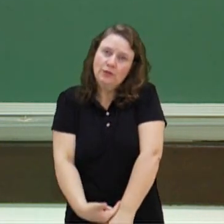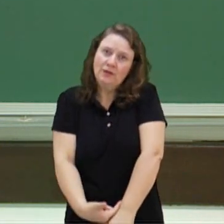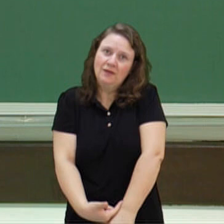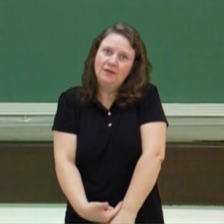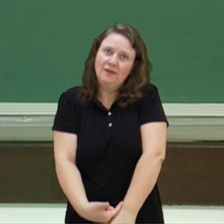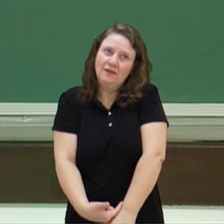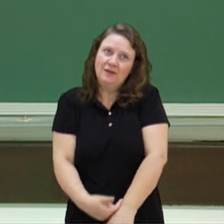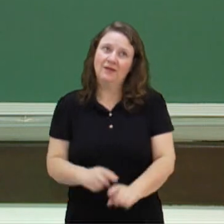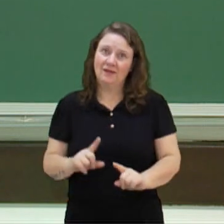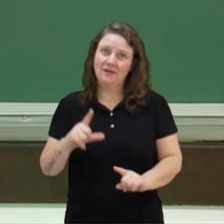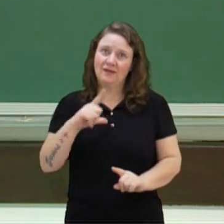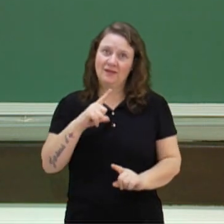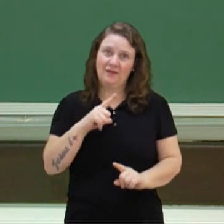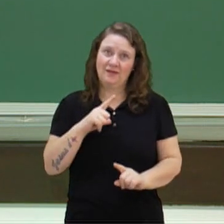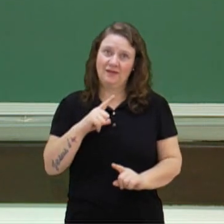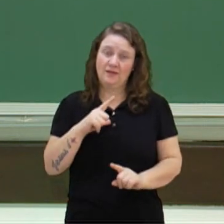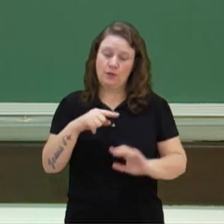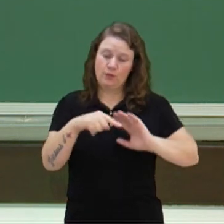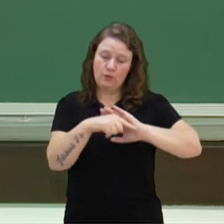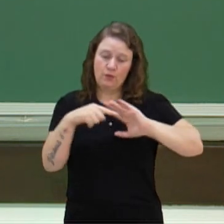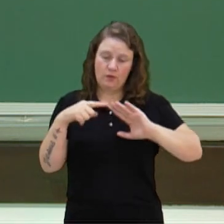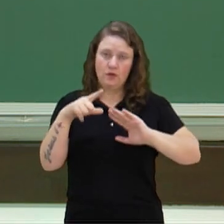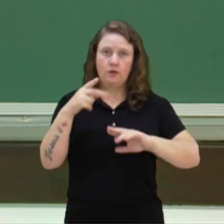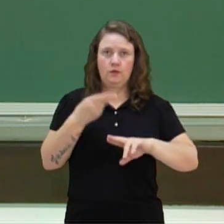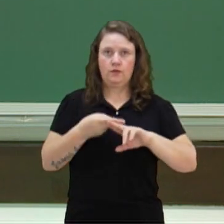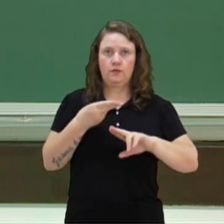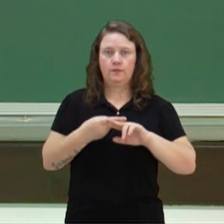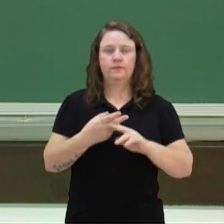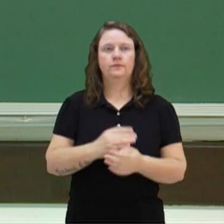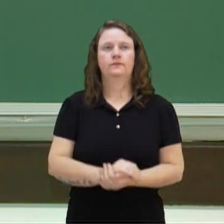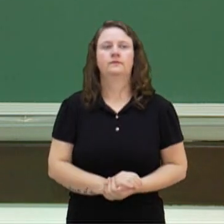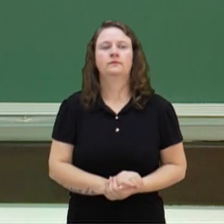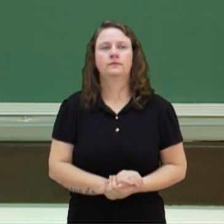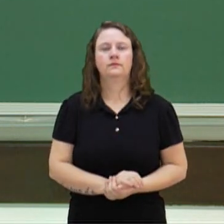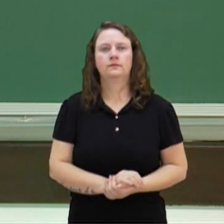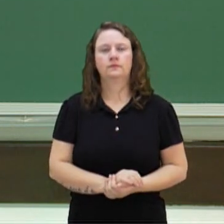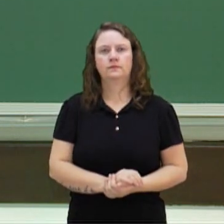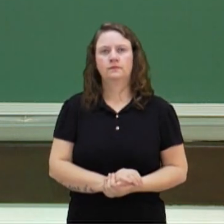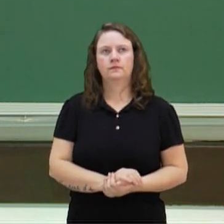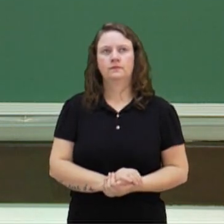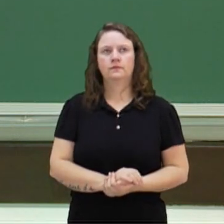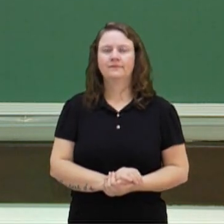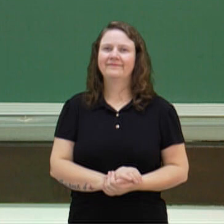esse é o mal que usa o hífen. Tudo bem?